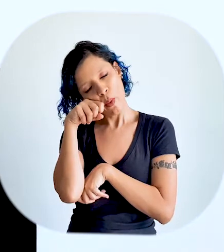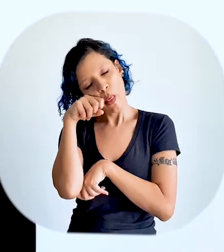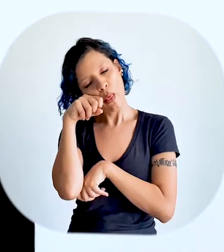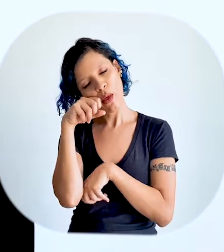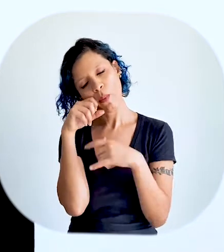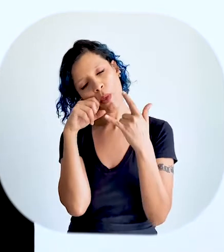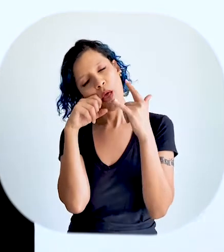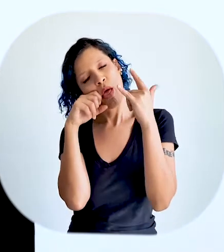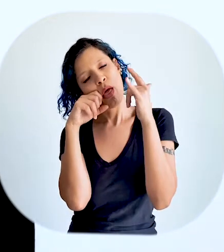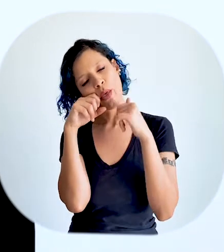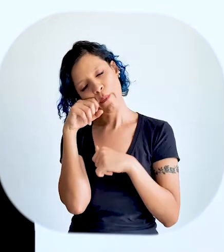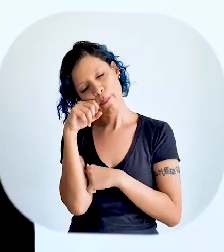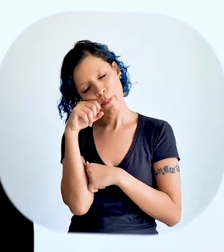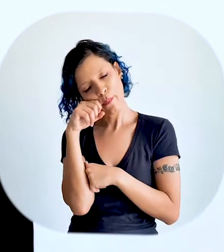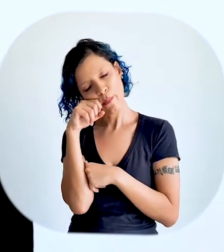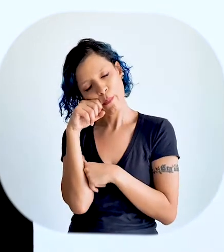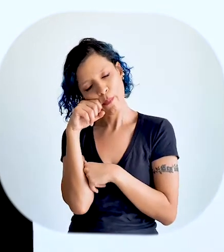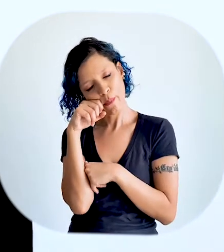Bé!